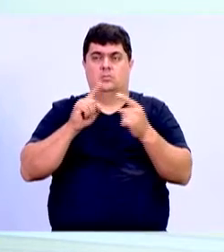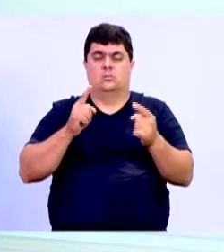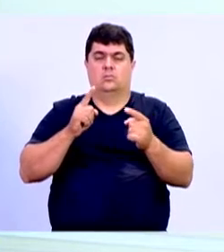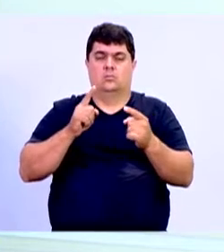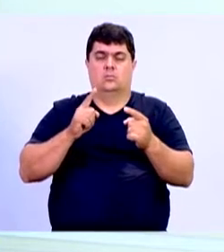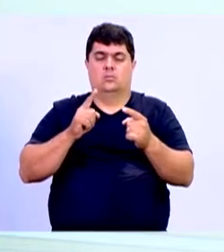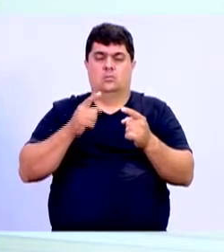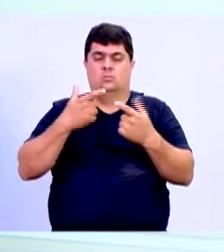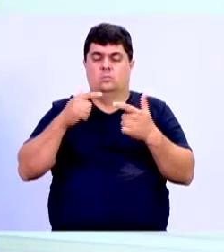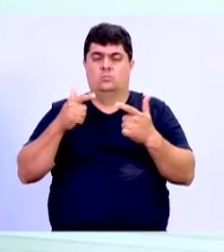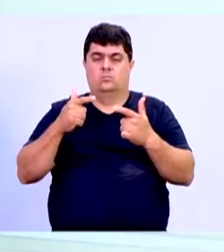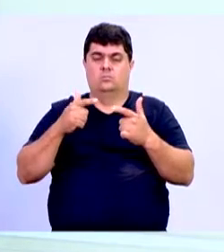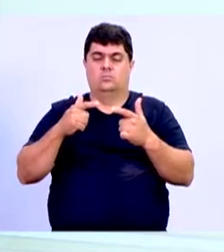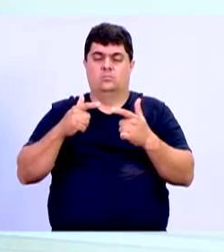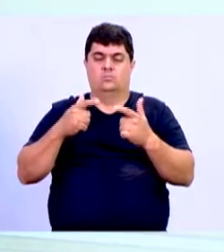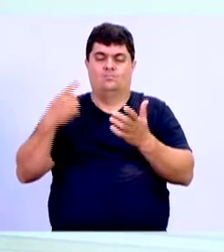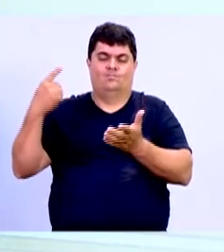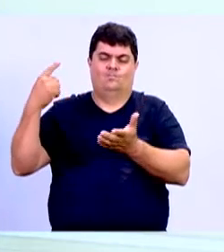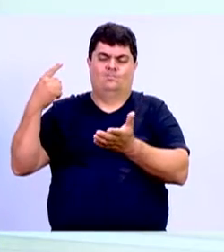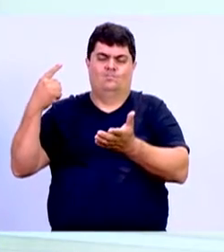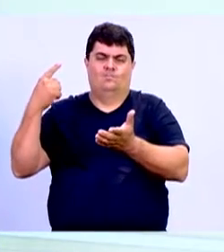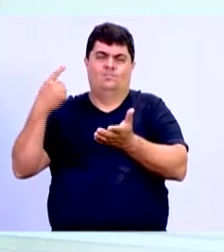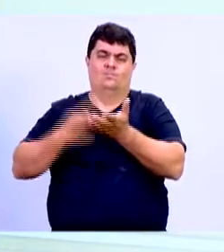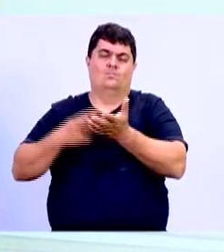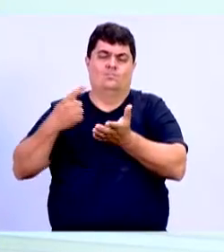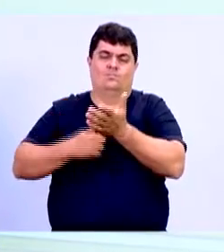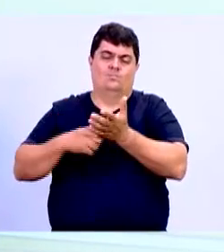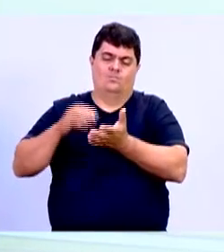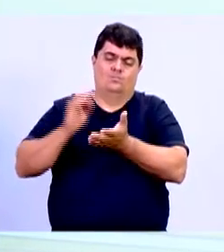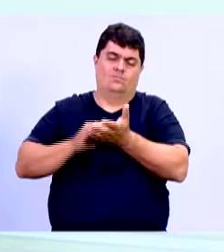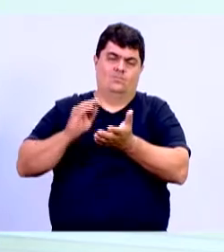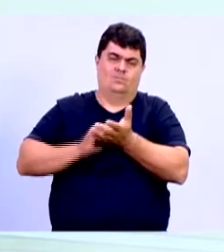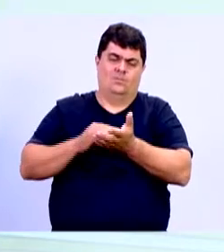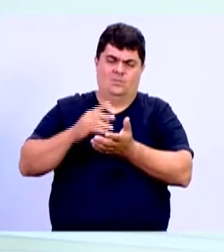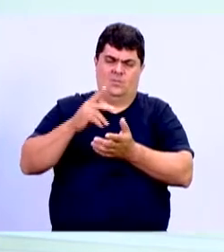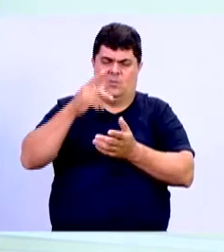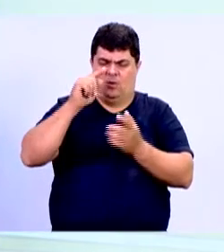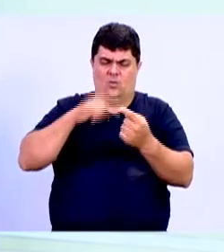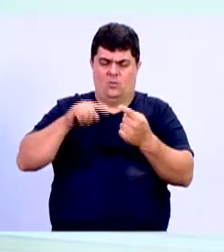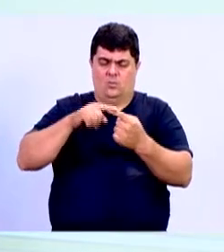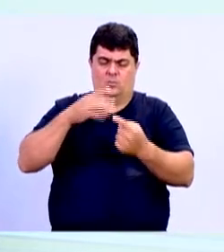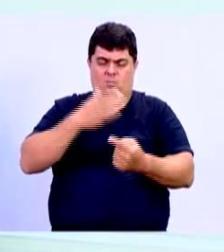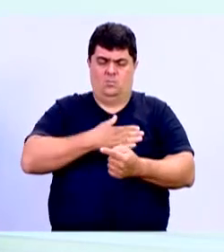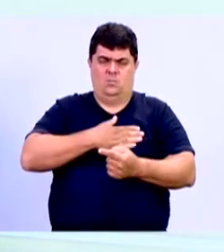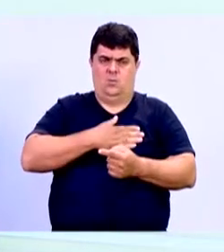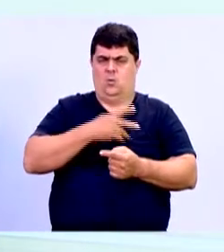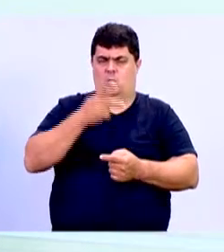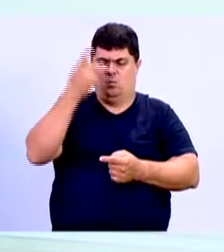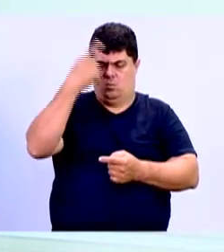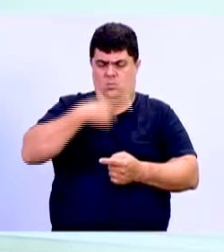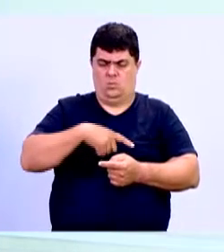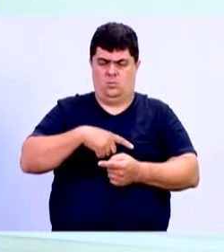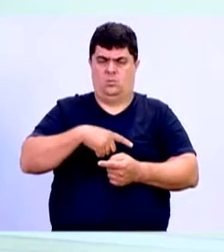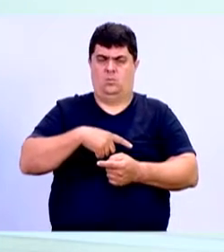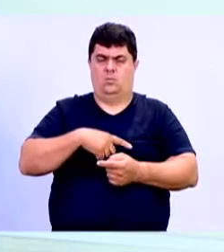mas não tem, os objetivos são individuais, mas não existe um